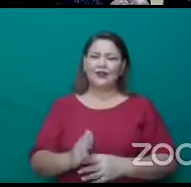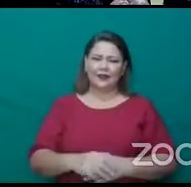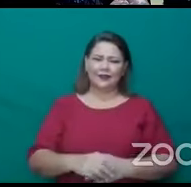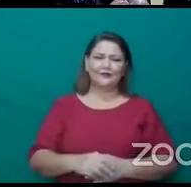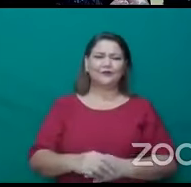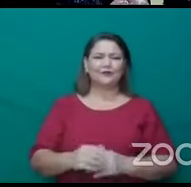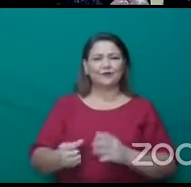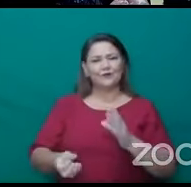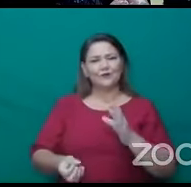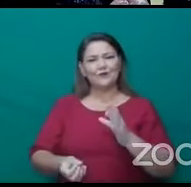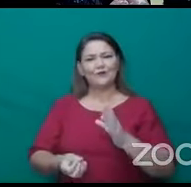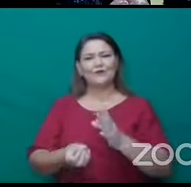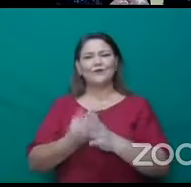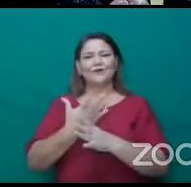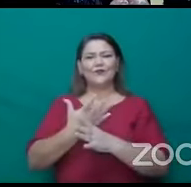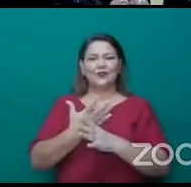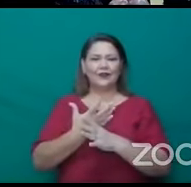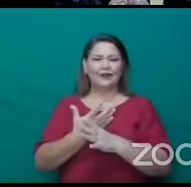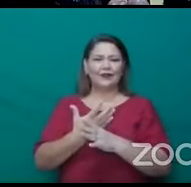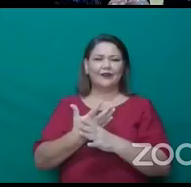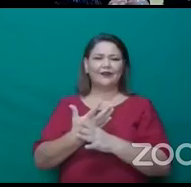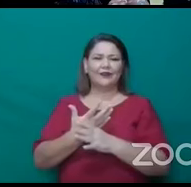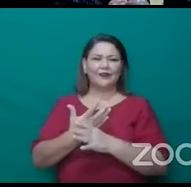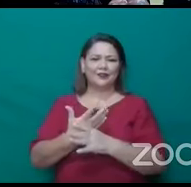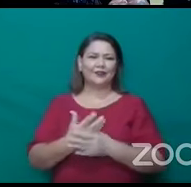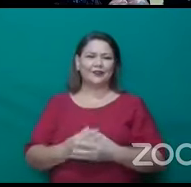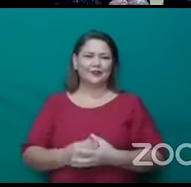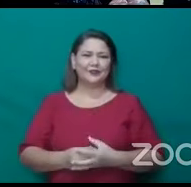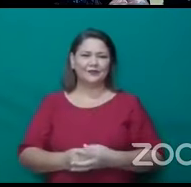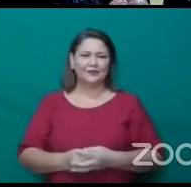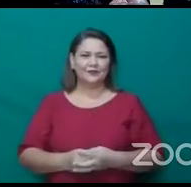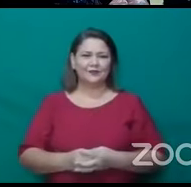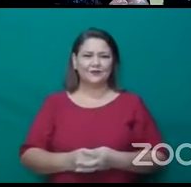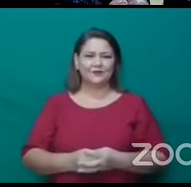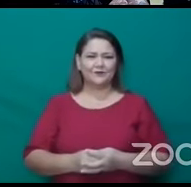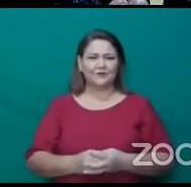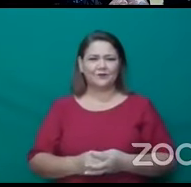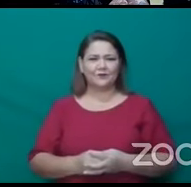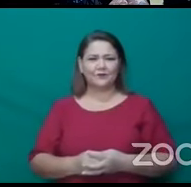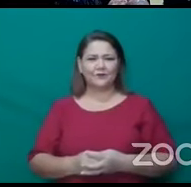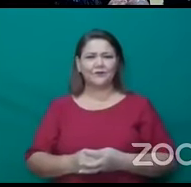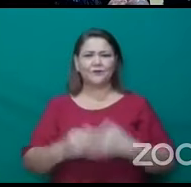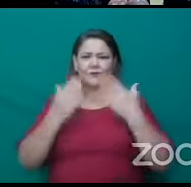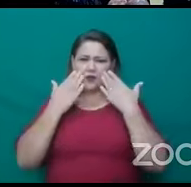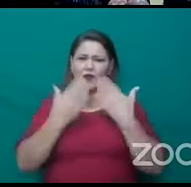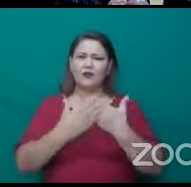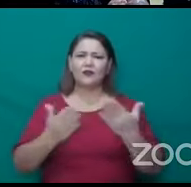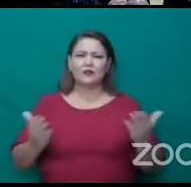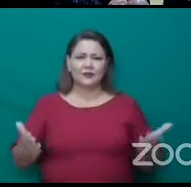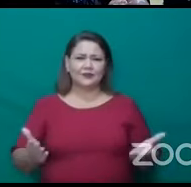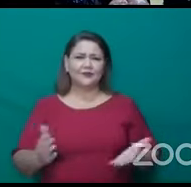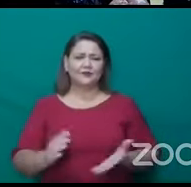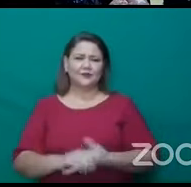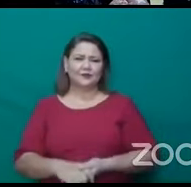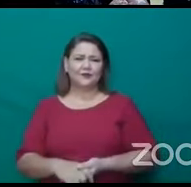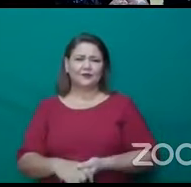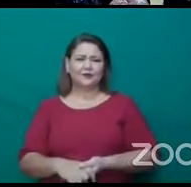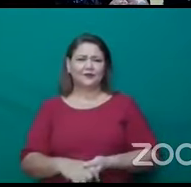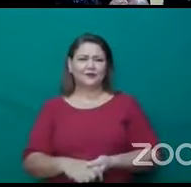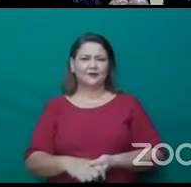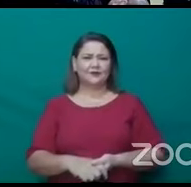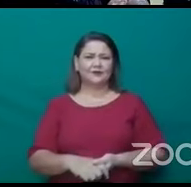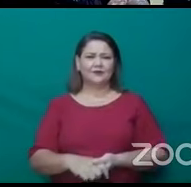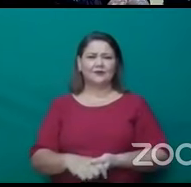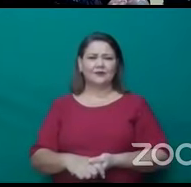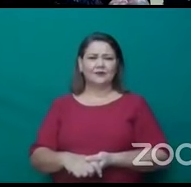gente tirou. A referência está toda lá, realmente, foi bem escancarada, assim, para criar o Pig Face. É porque, tipo, sem